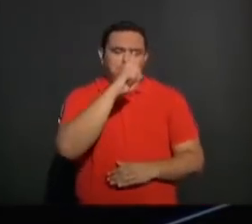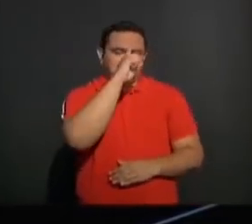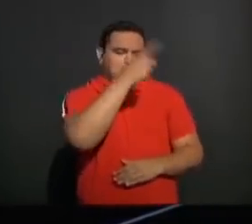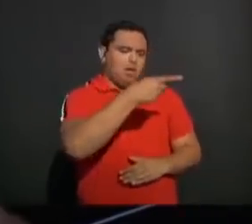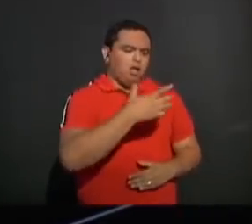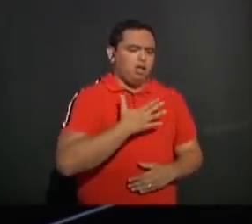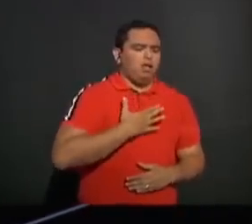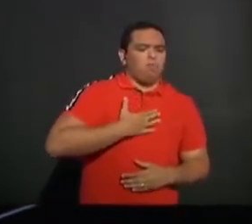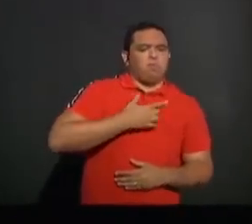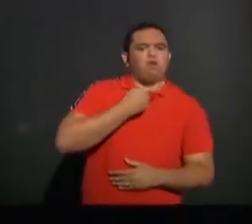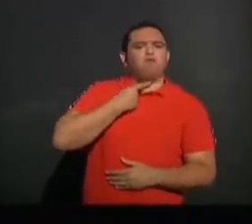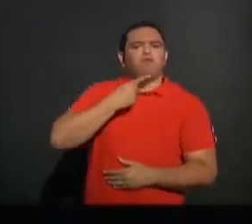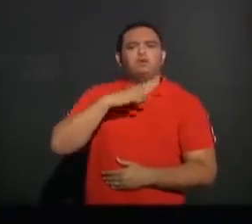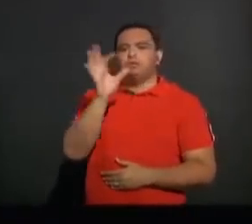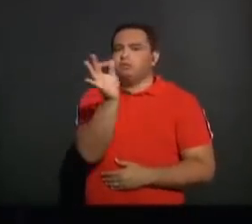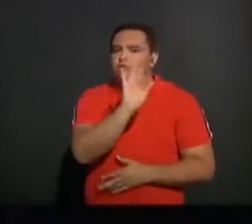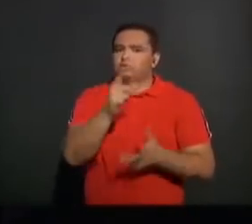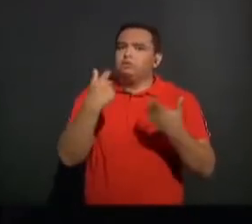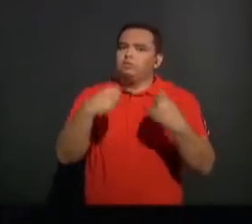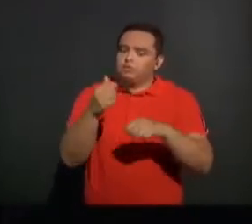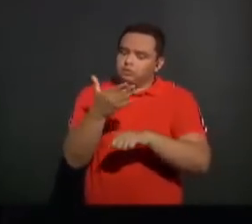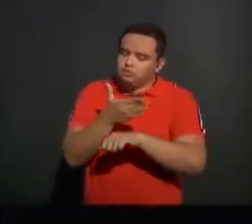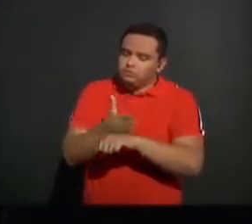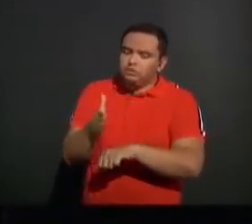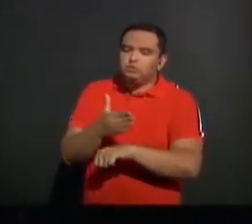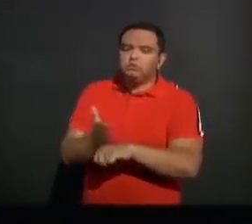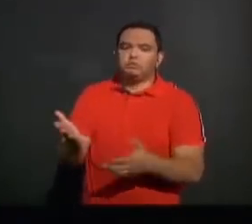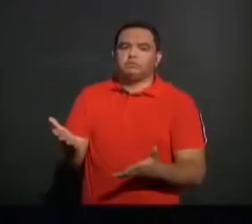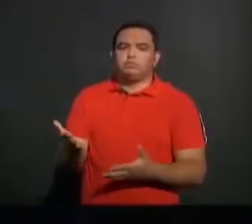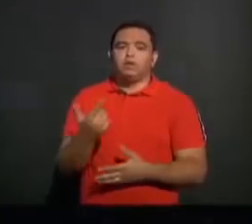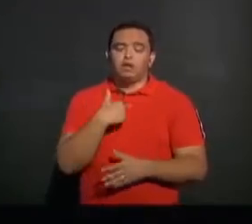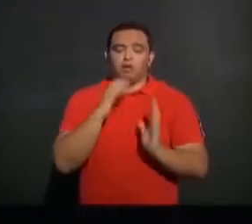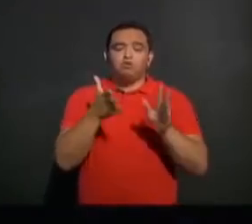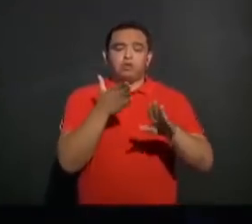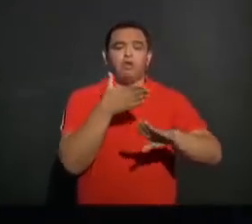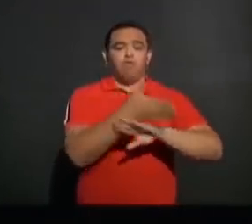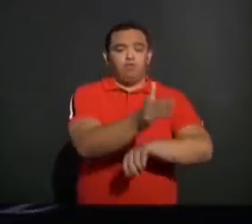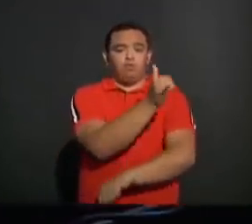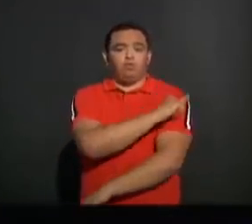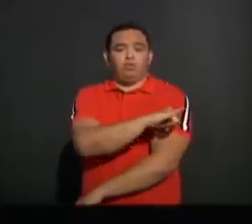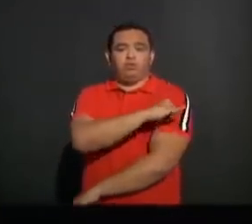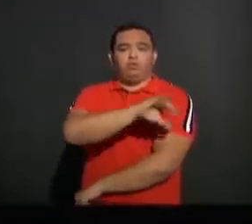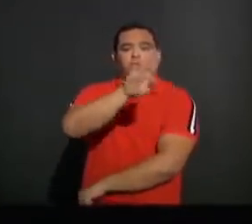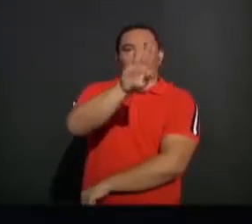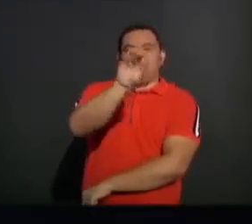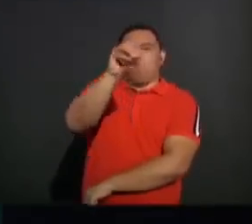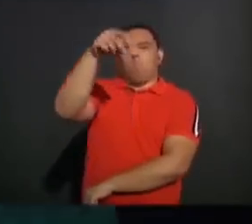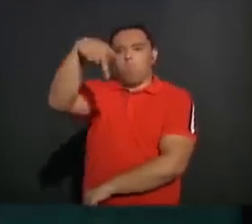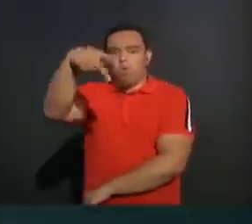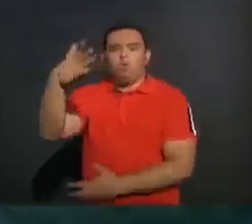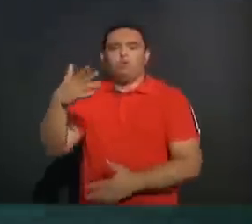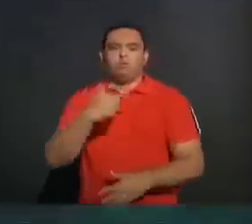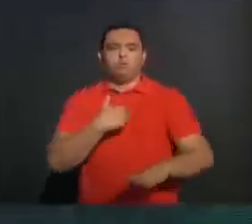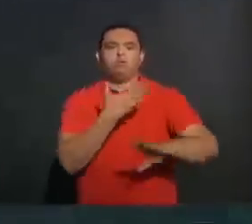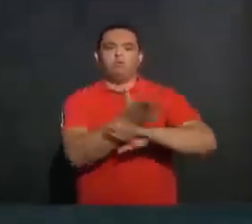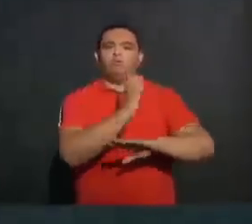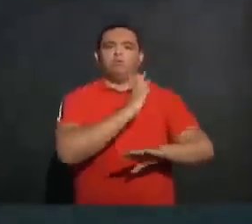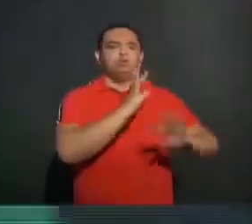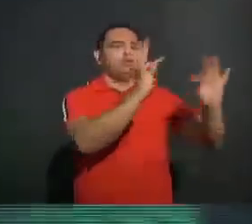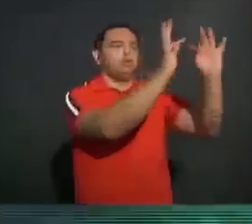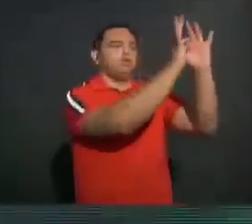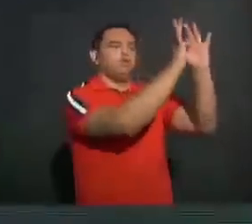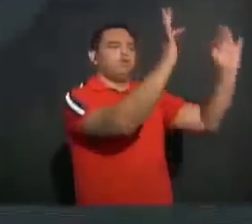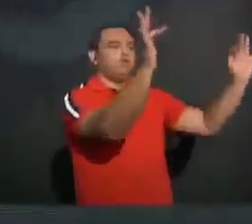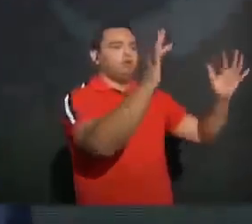a hora que quer. Tem treinamento. Eu já fui no BOP no Rio de Janeiro. Está escrito no muro do BOP assim, ó: treinamento